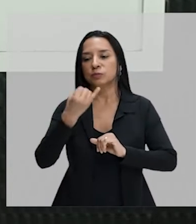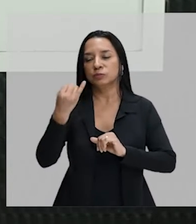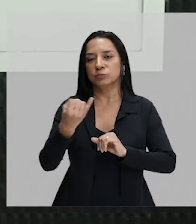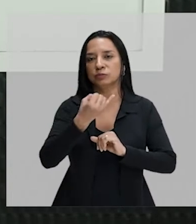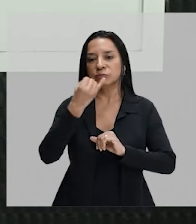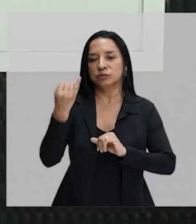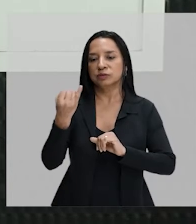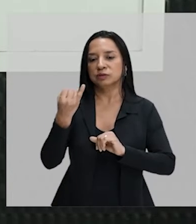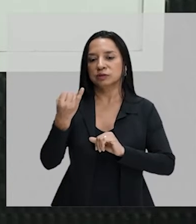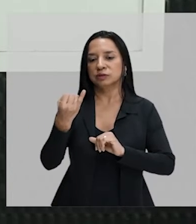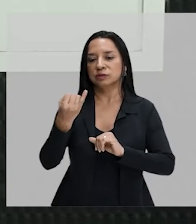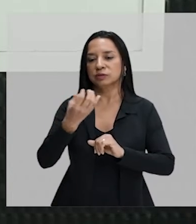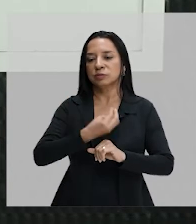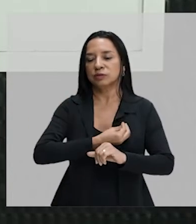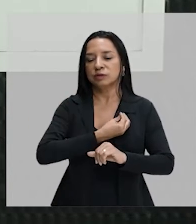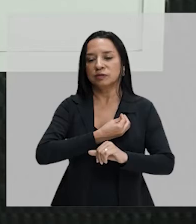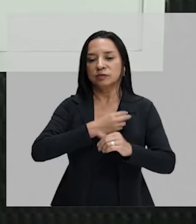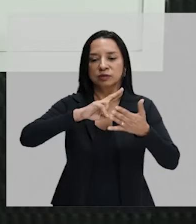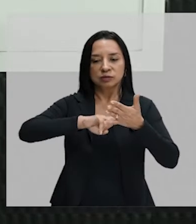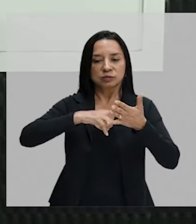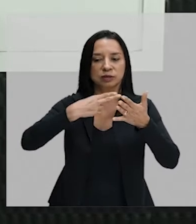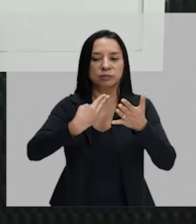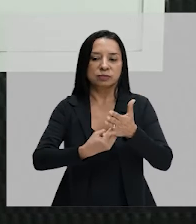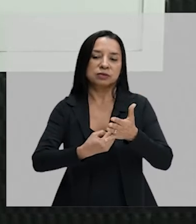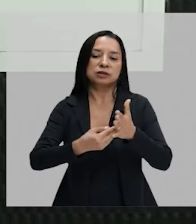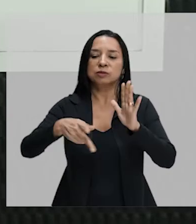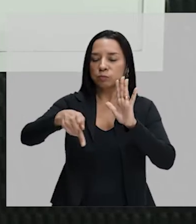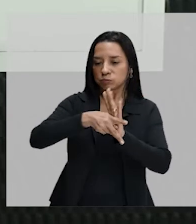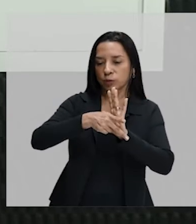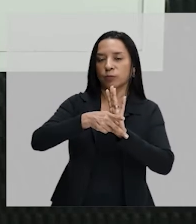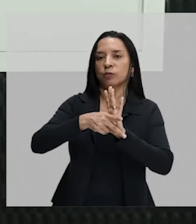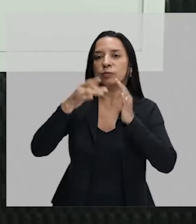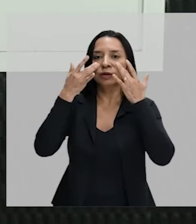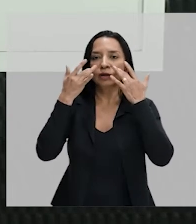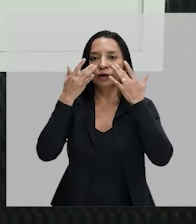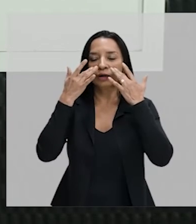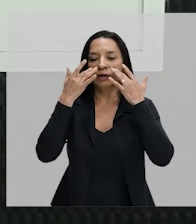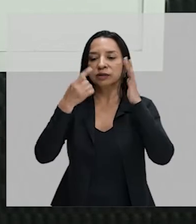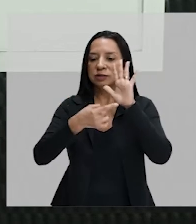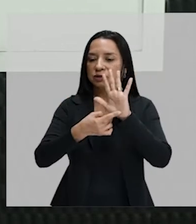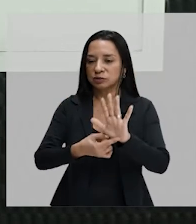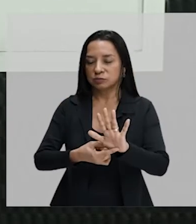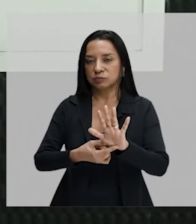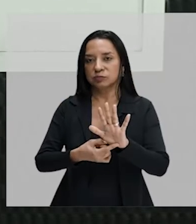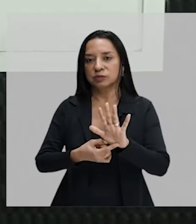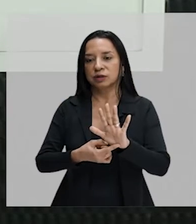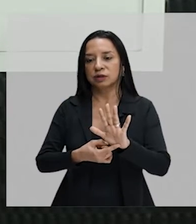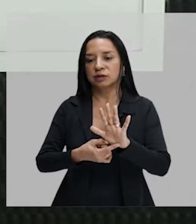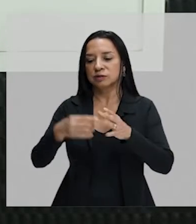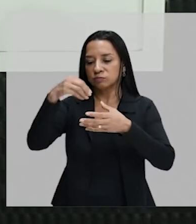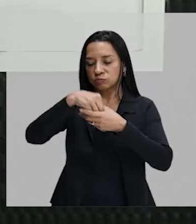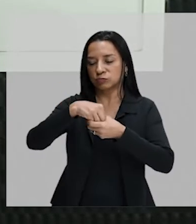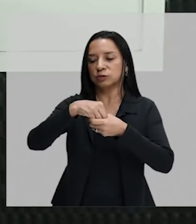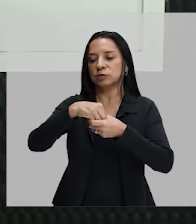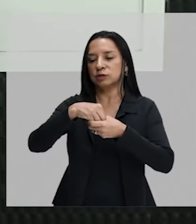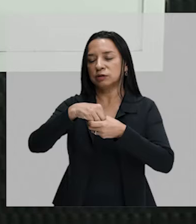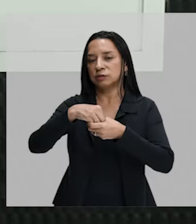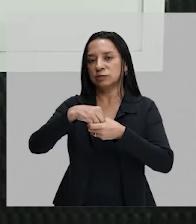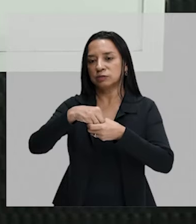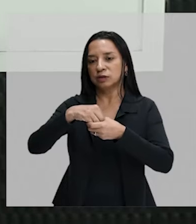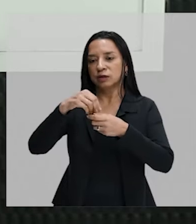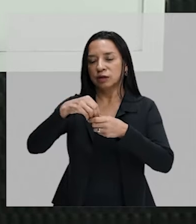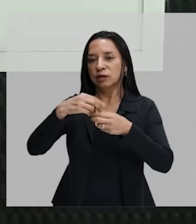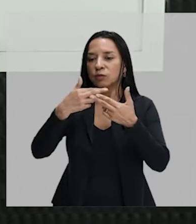para sobrevivência e interpretação da própria arte. A arte ela se destaca aqui, ela traz dentro dela um elemento